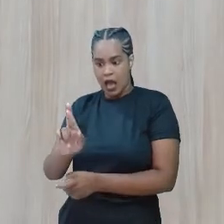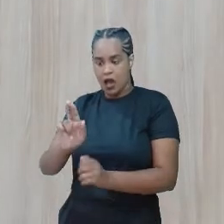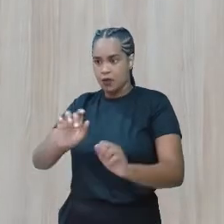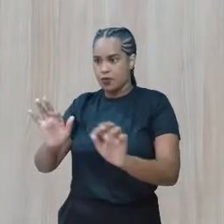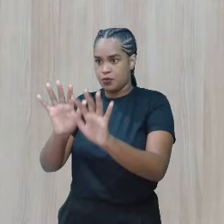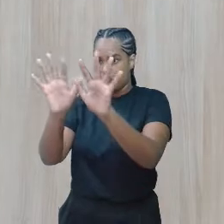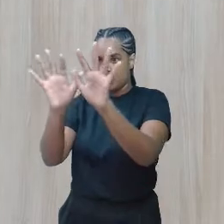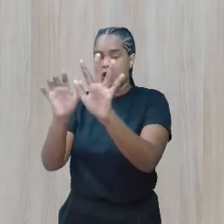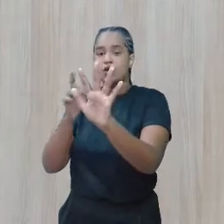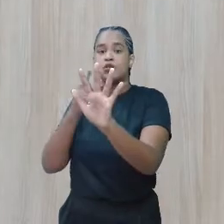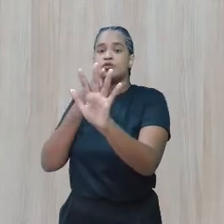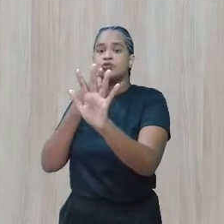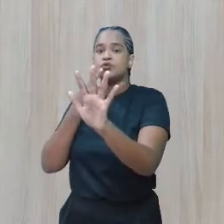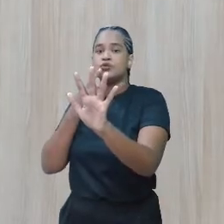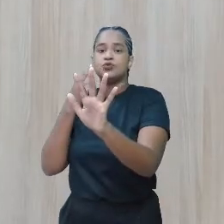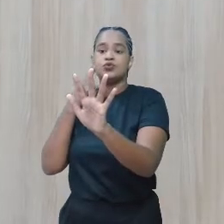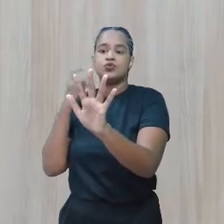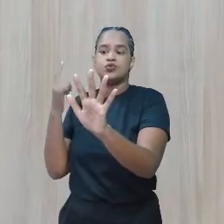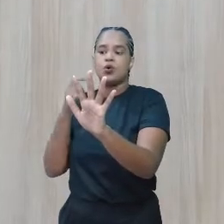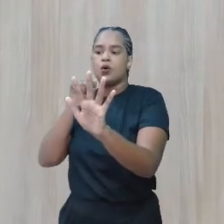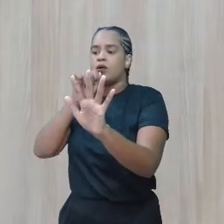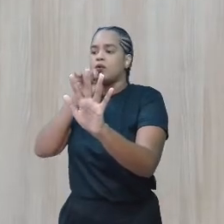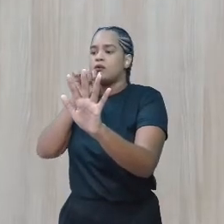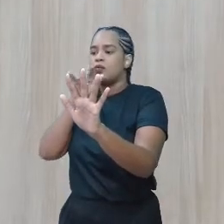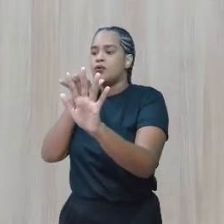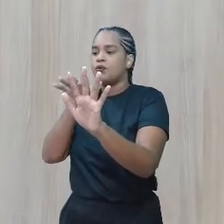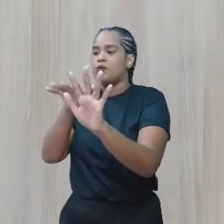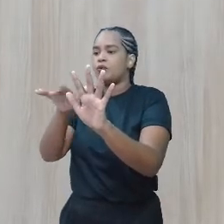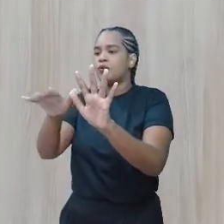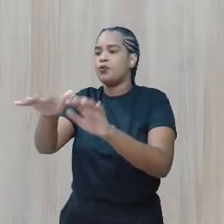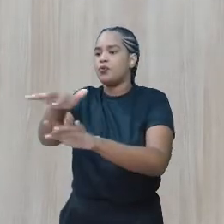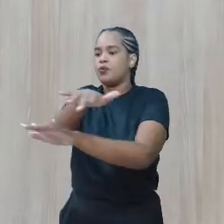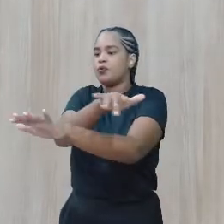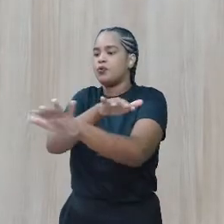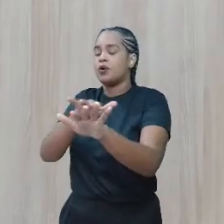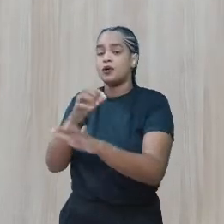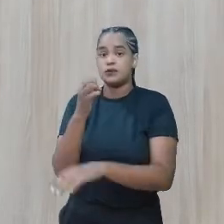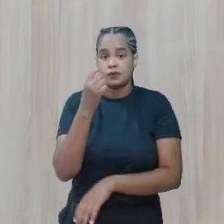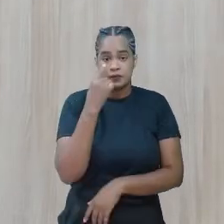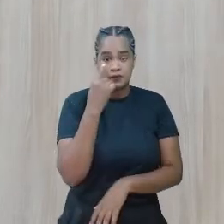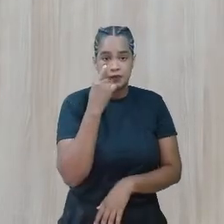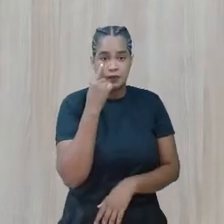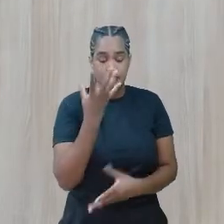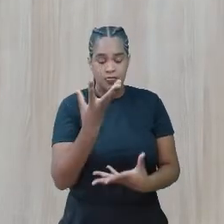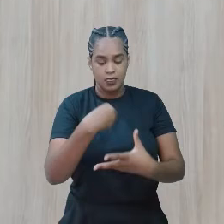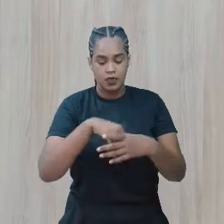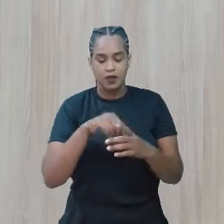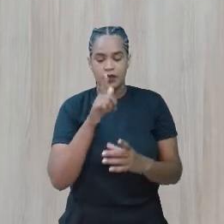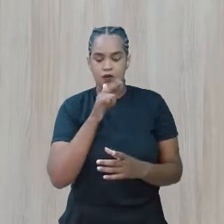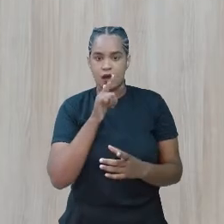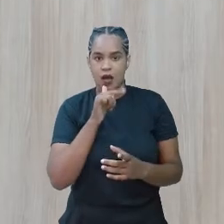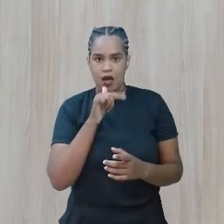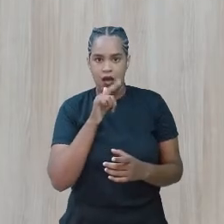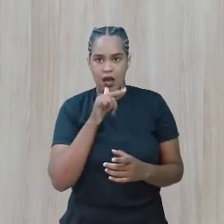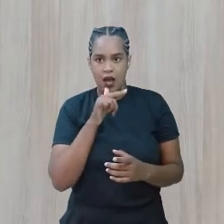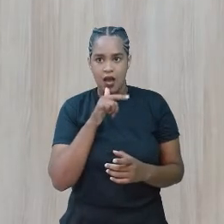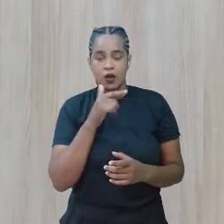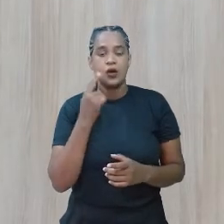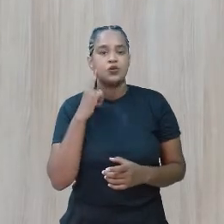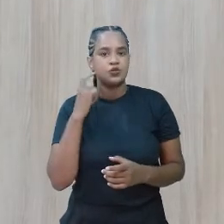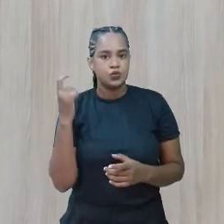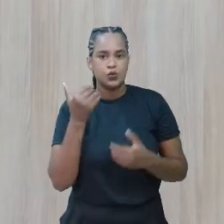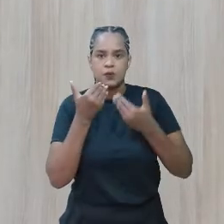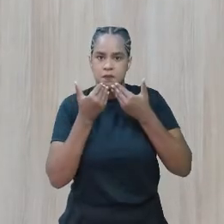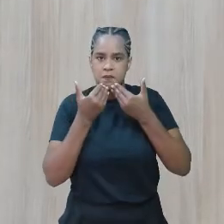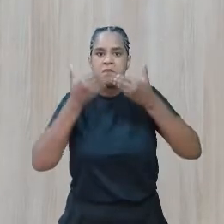no meio gasoso. No sólido líquido, por uma questão, né, de ter mais obstáculo, ele vai se propagar melhor,